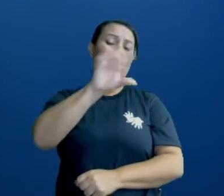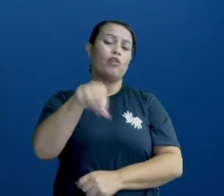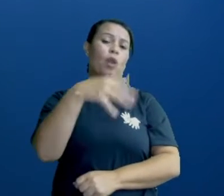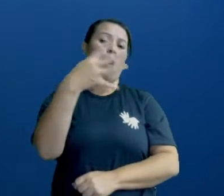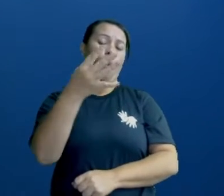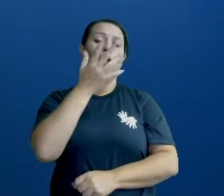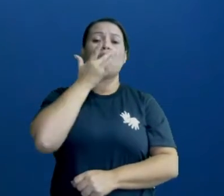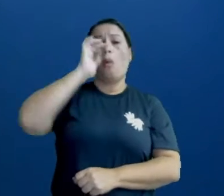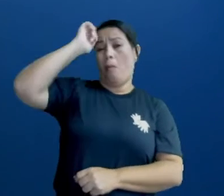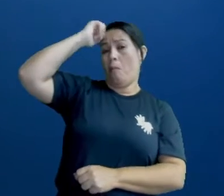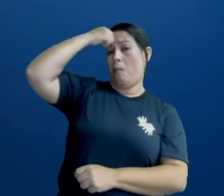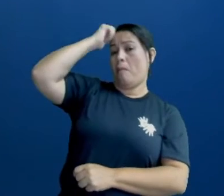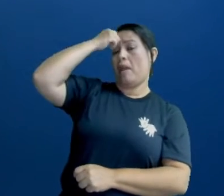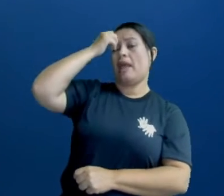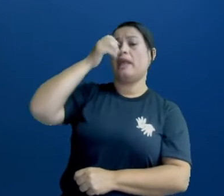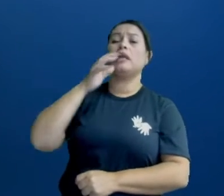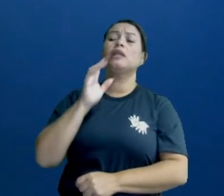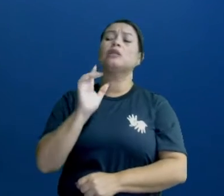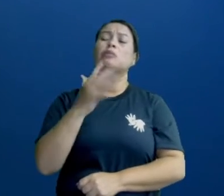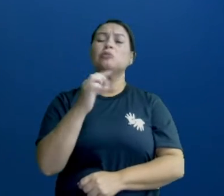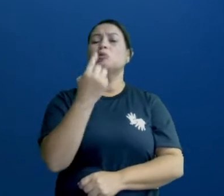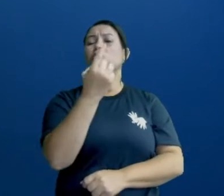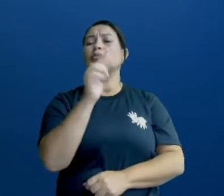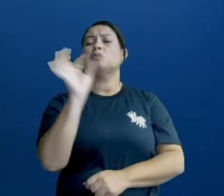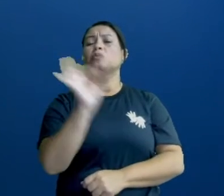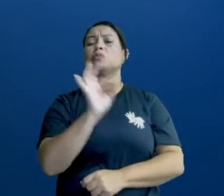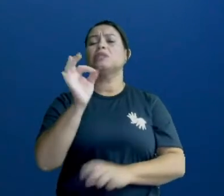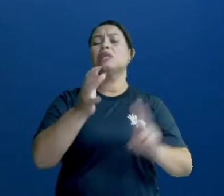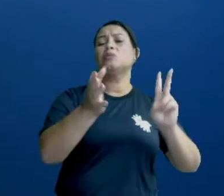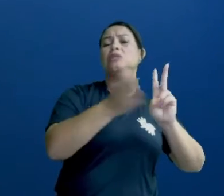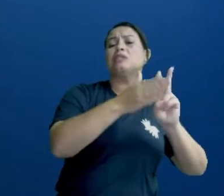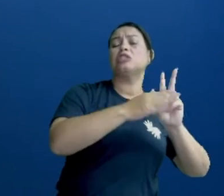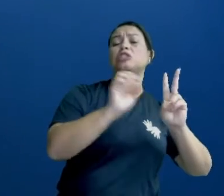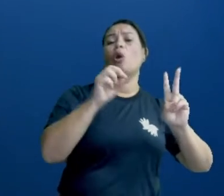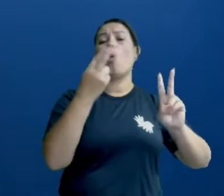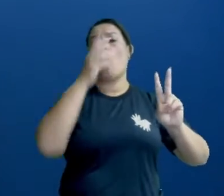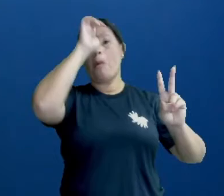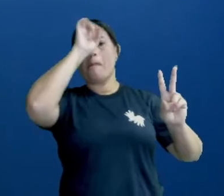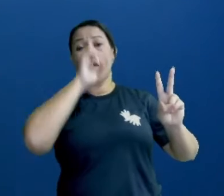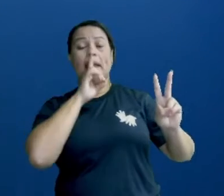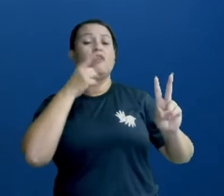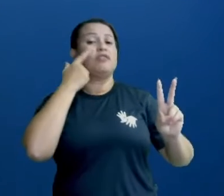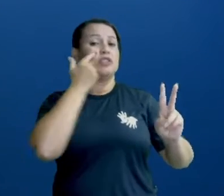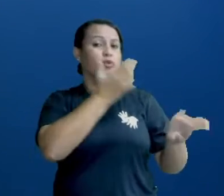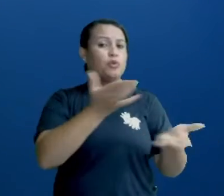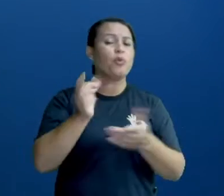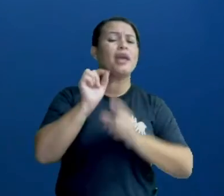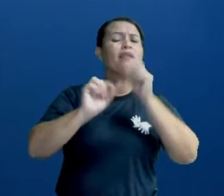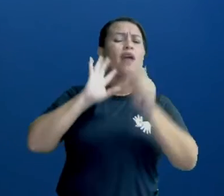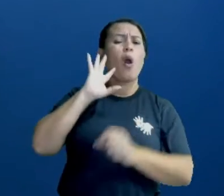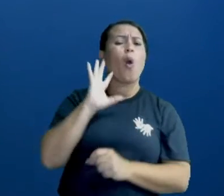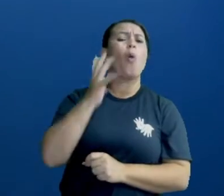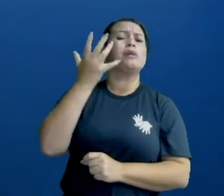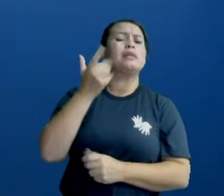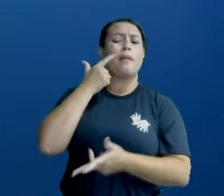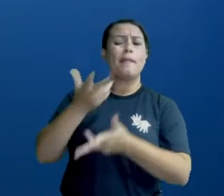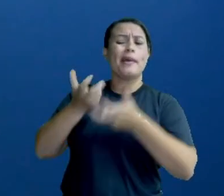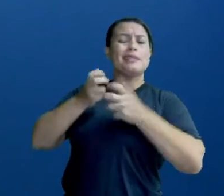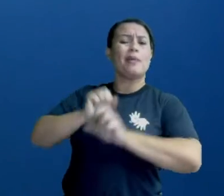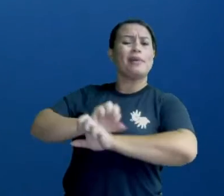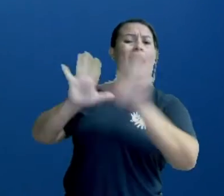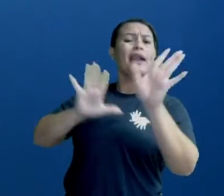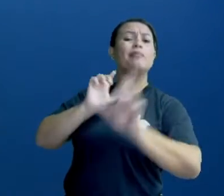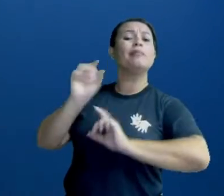declararam pretos e um pouco mais que 1% indígenas ou amarelos, né? E nesse caso, o que é que vai acontecer? A gente percebe que claramente